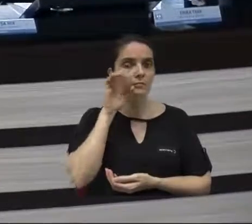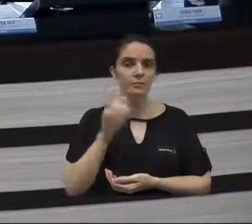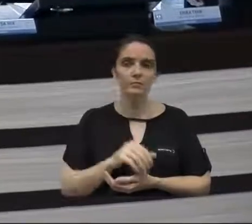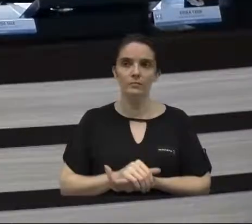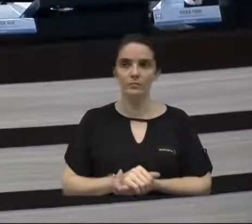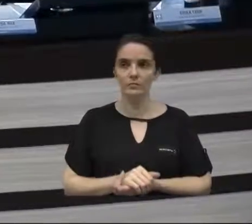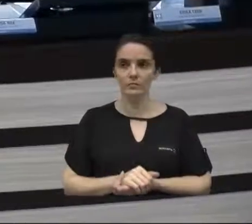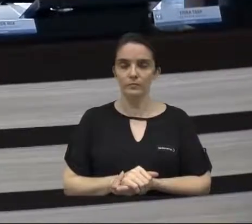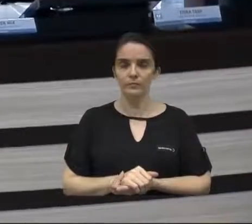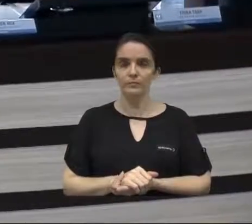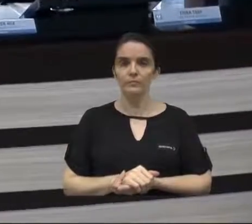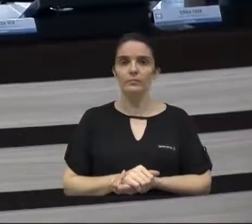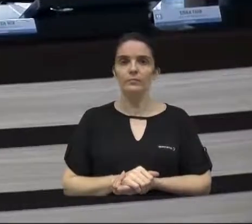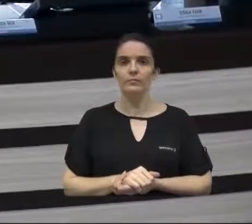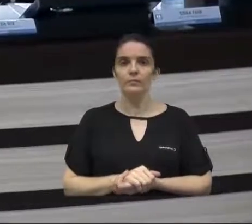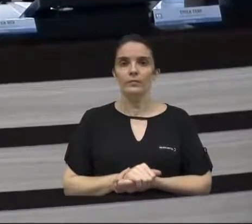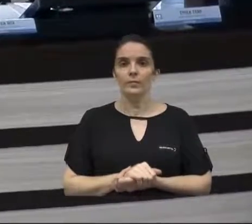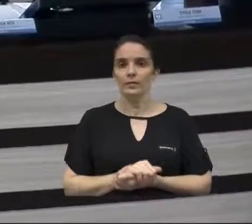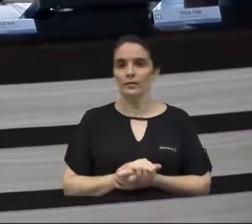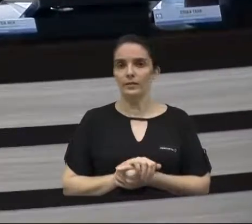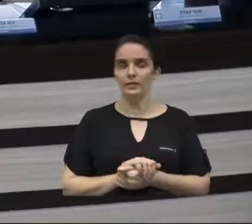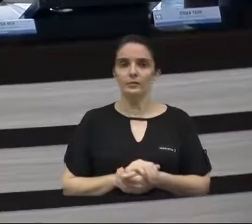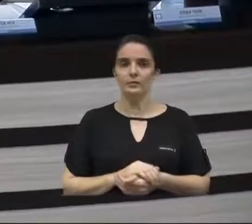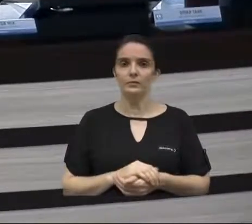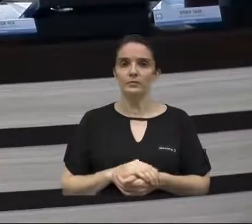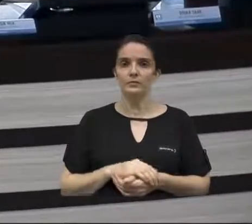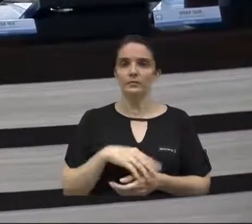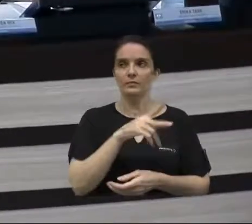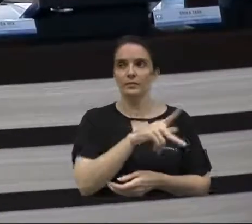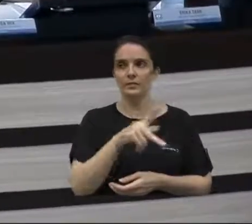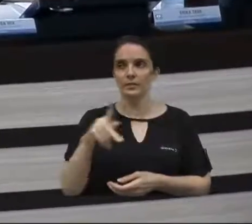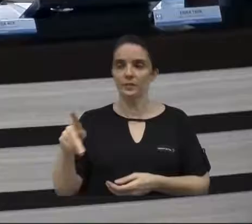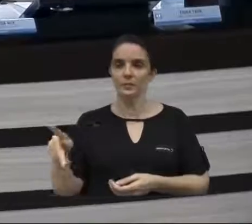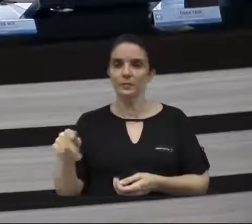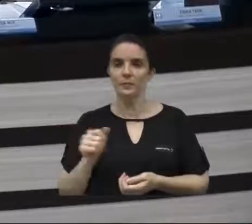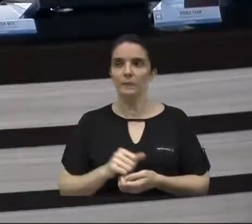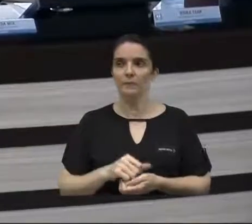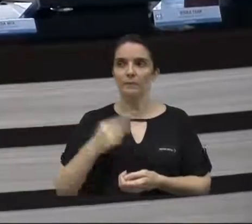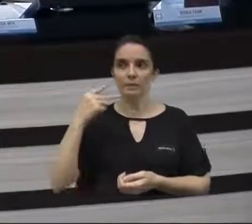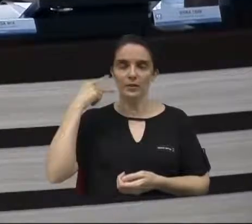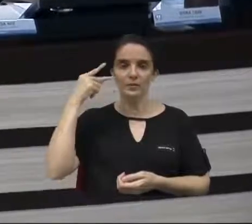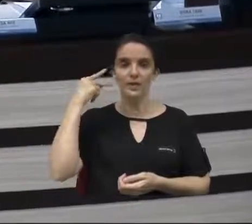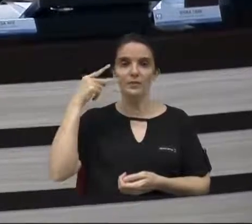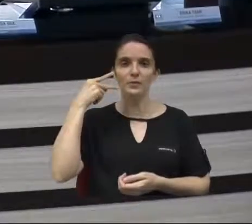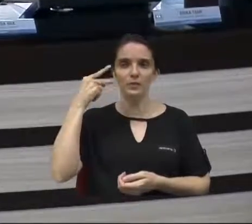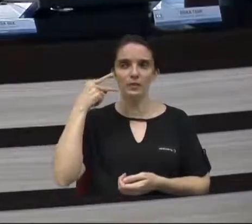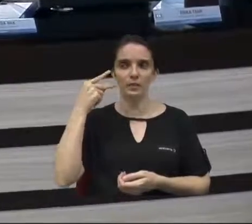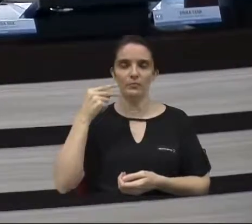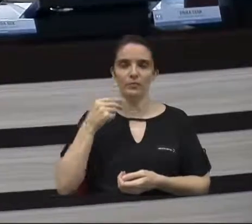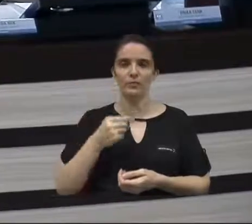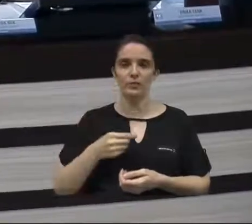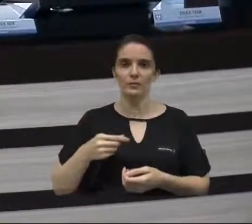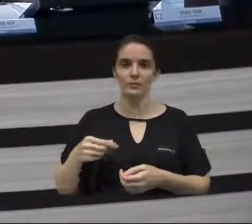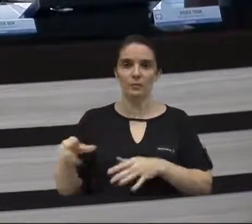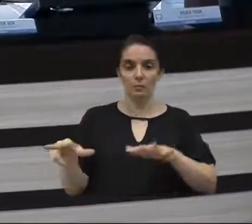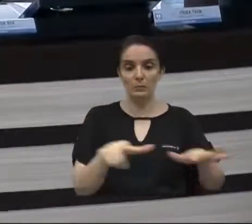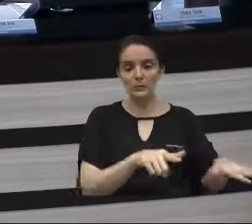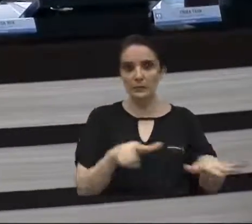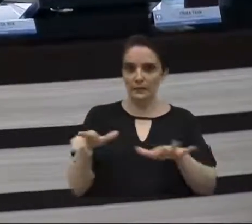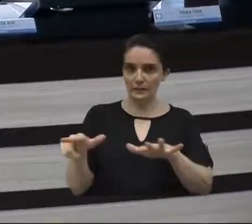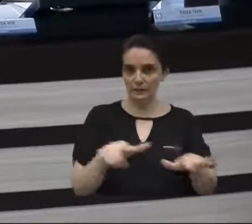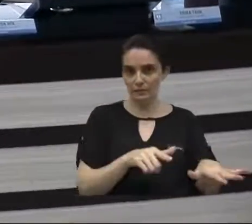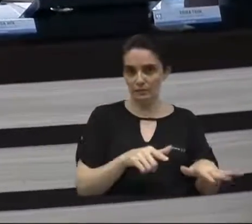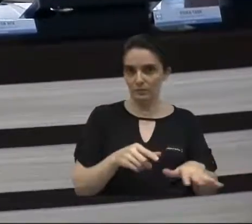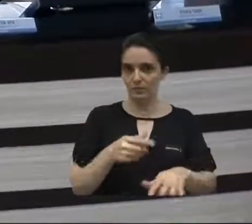Constância. Senhora presidente, nobres pares, plateia presente. Há 2 semanas atrás, estive no